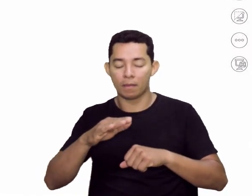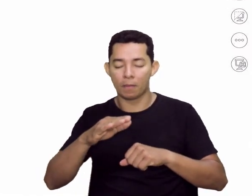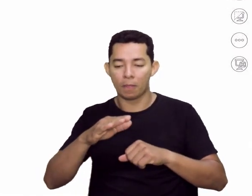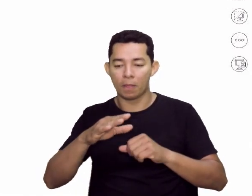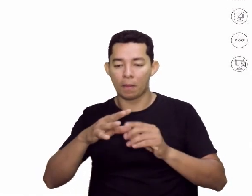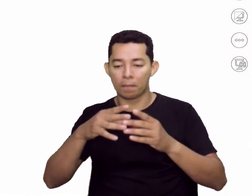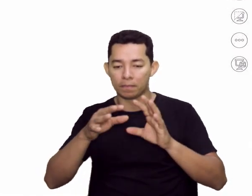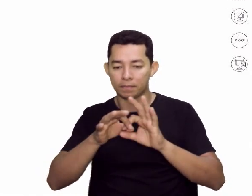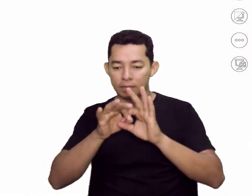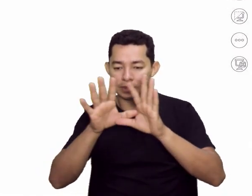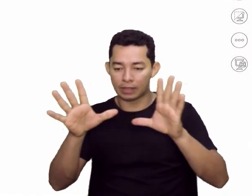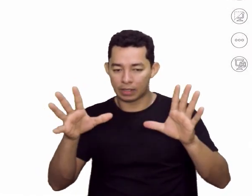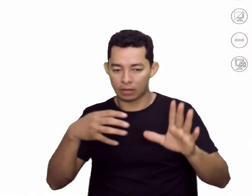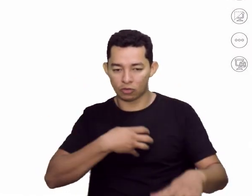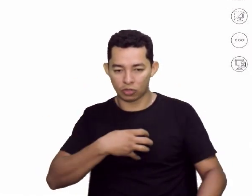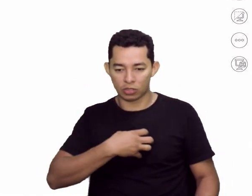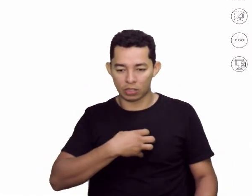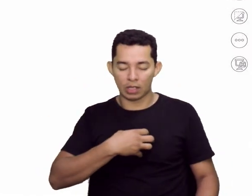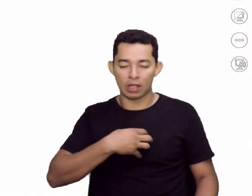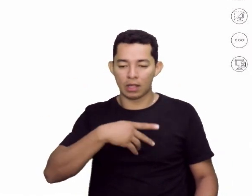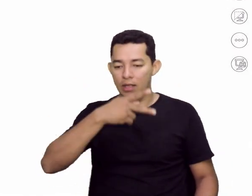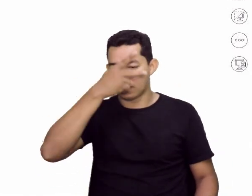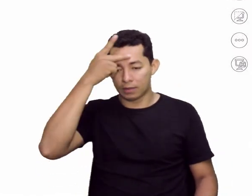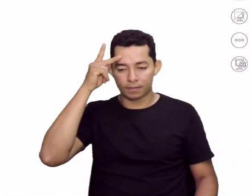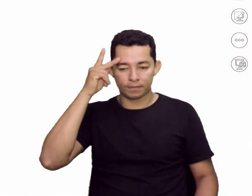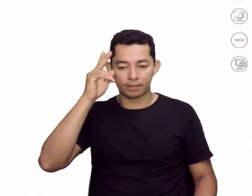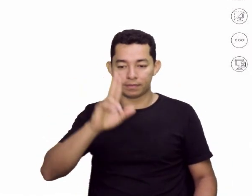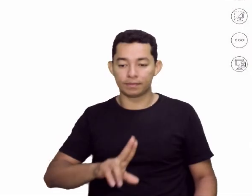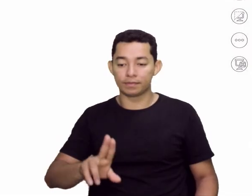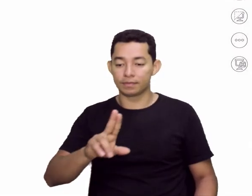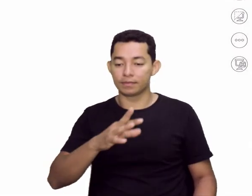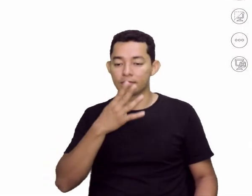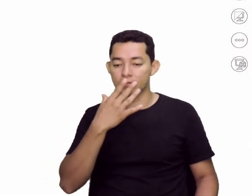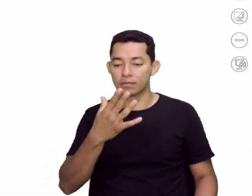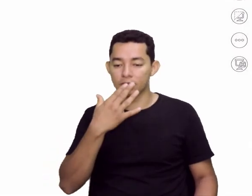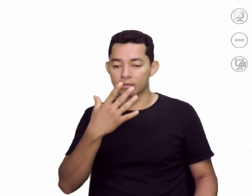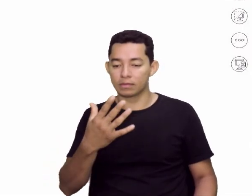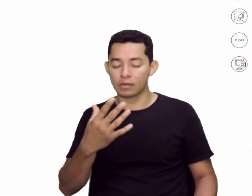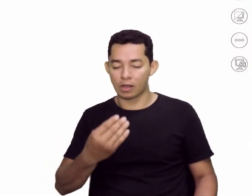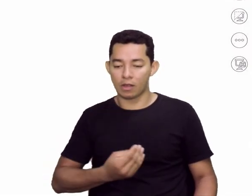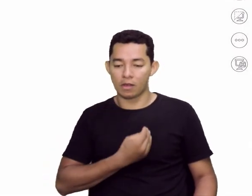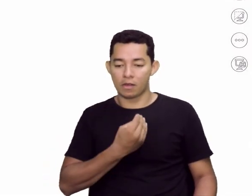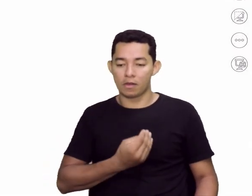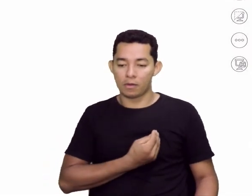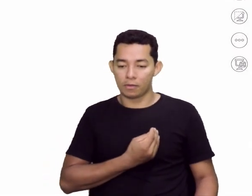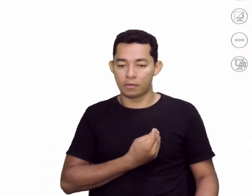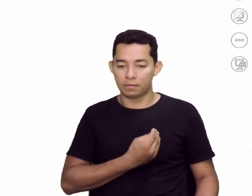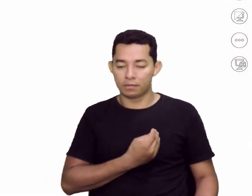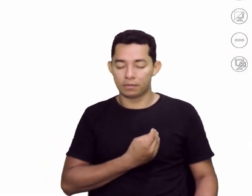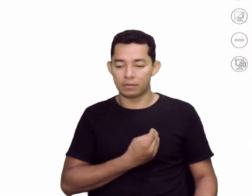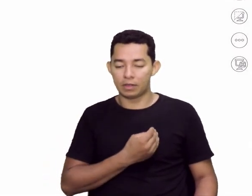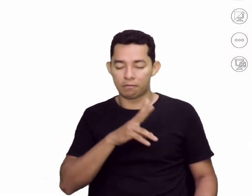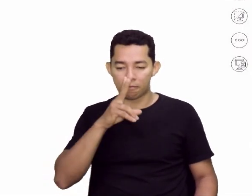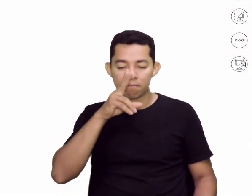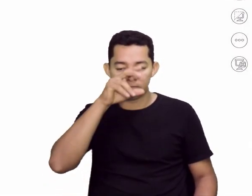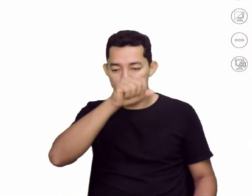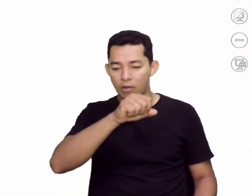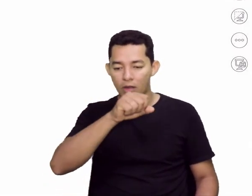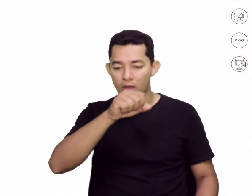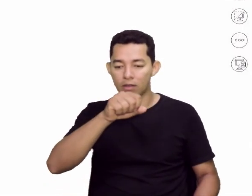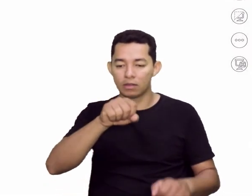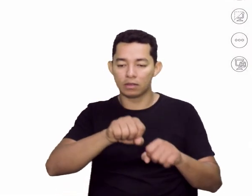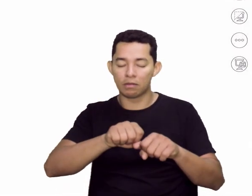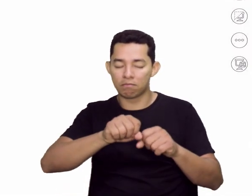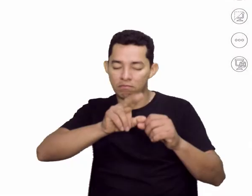à forma das pessoas, né? Usavam cores vivas, camadas grossas de tinta, temas cotidianos e